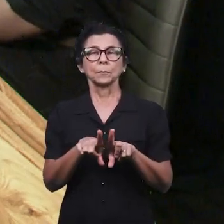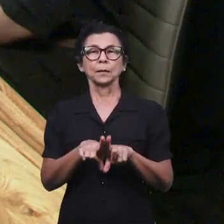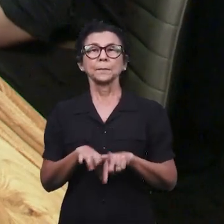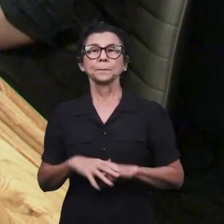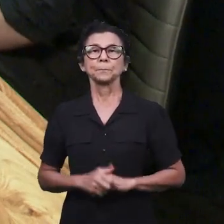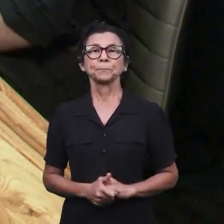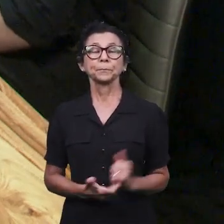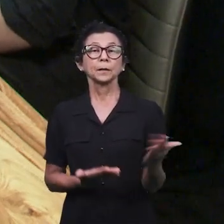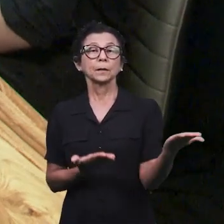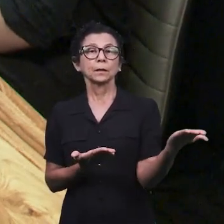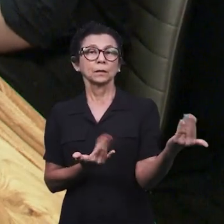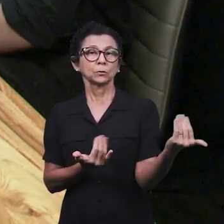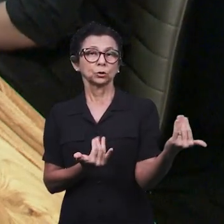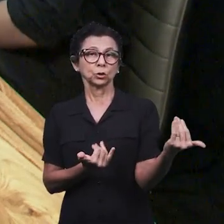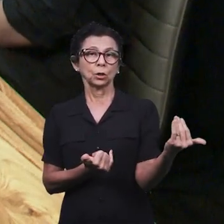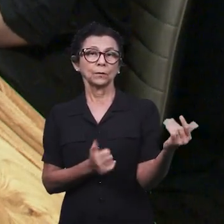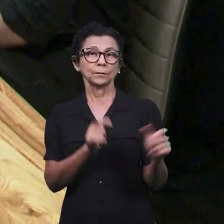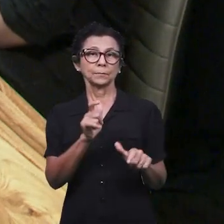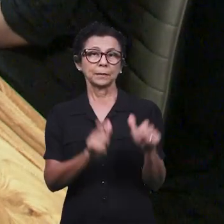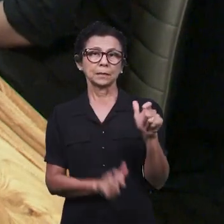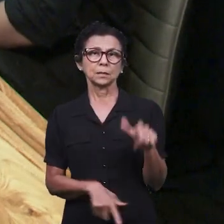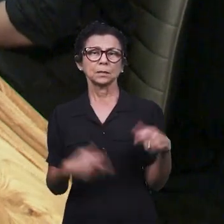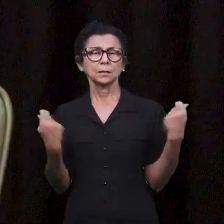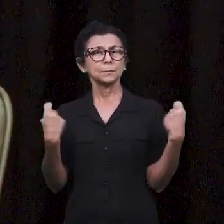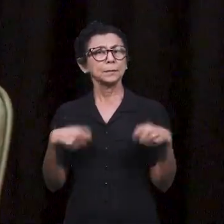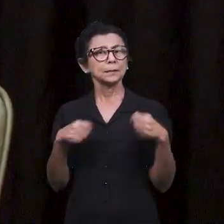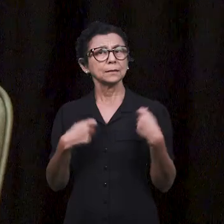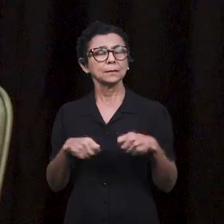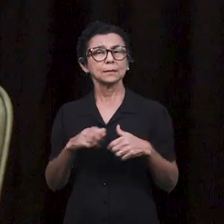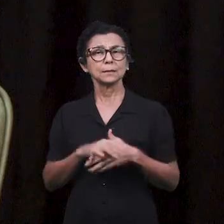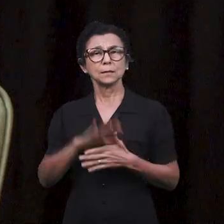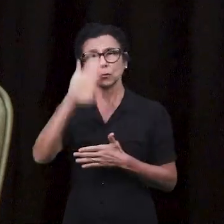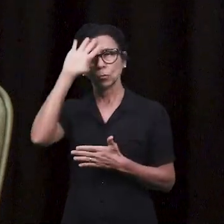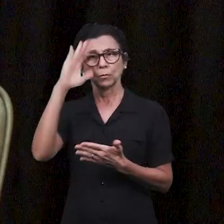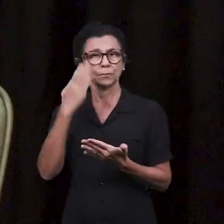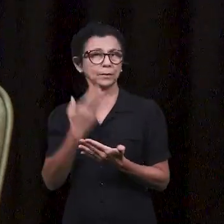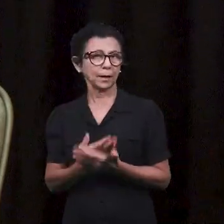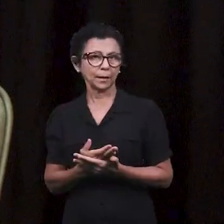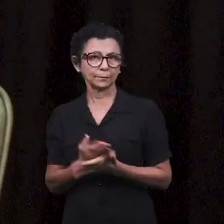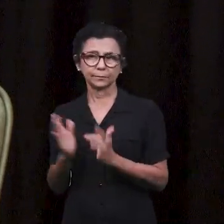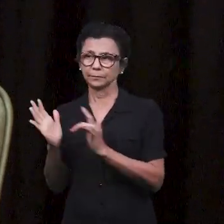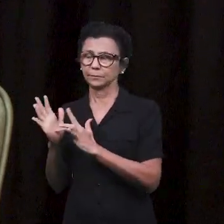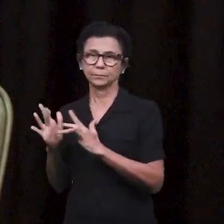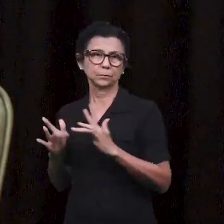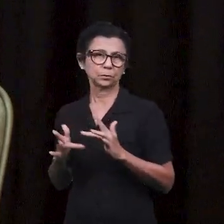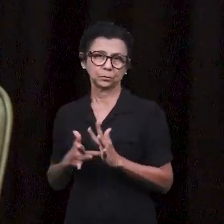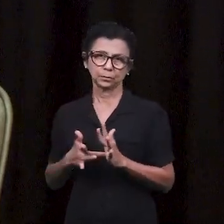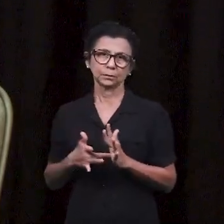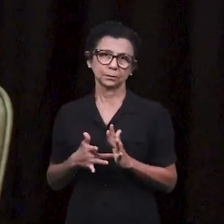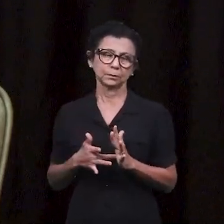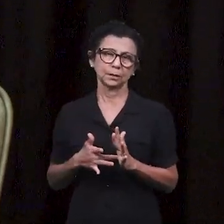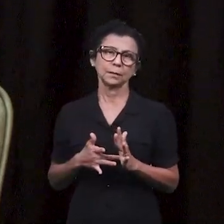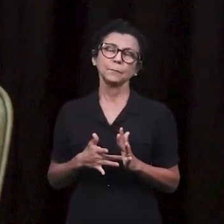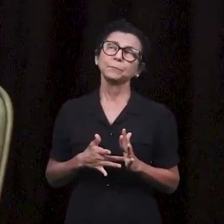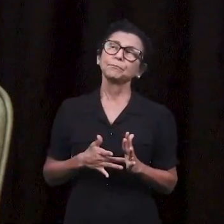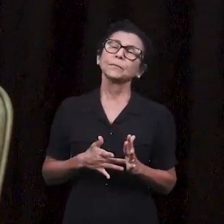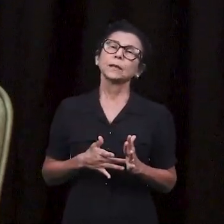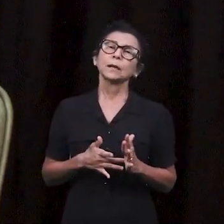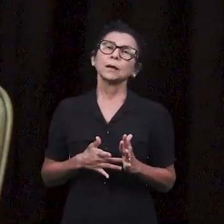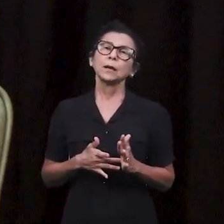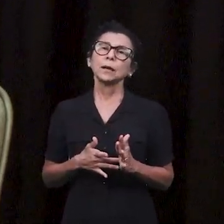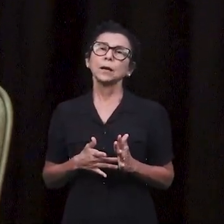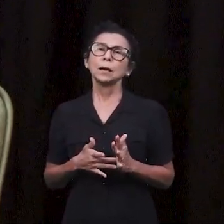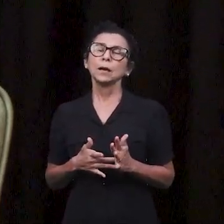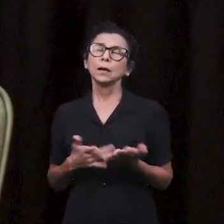o jovem hoje, ele precisa se atrelar e se apegar a essa verdade, que é o Senhor Sim. Jesus. Porque muitas vezes